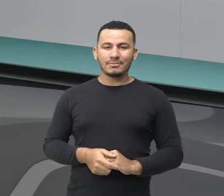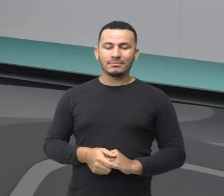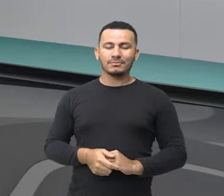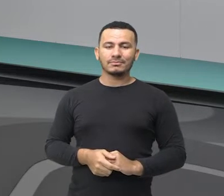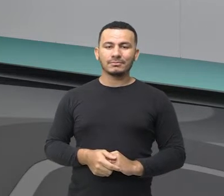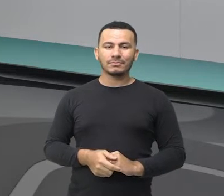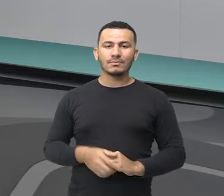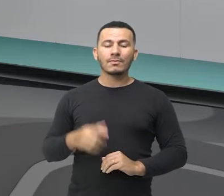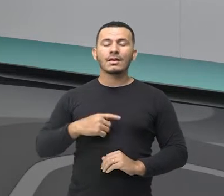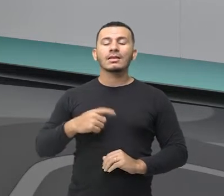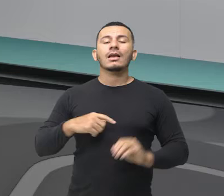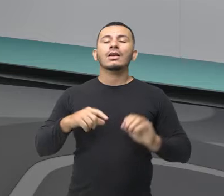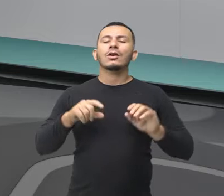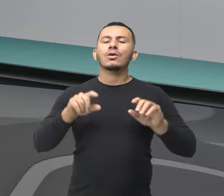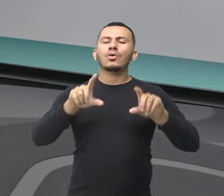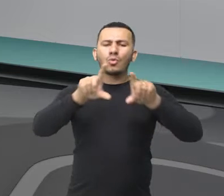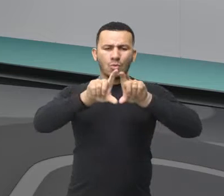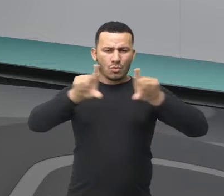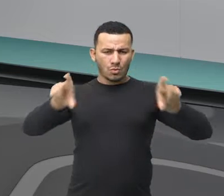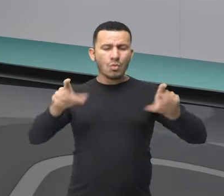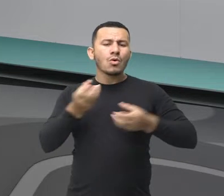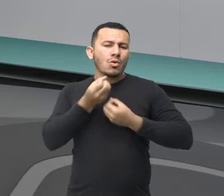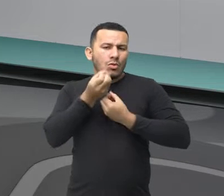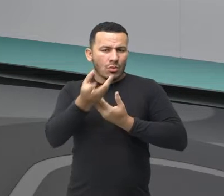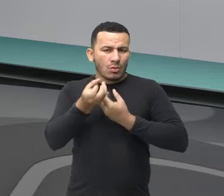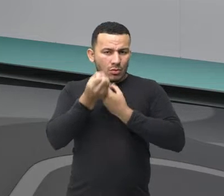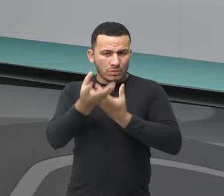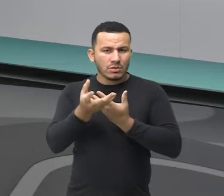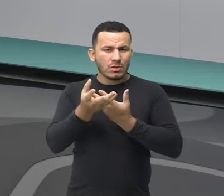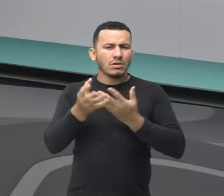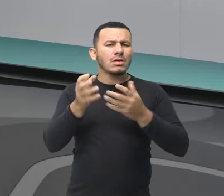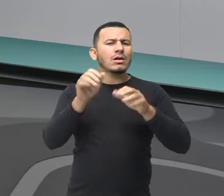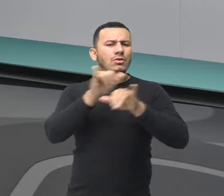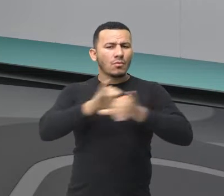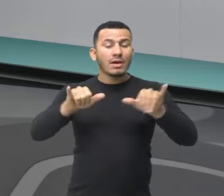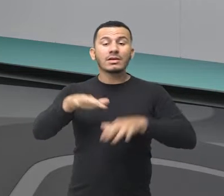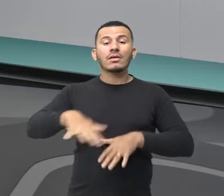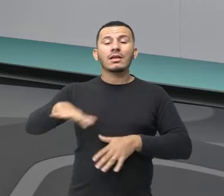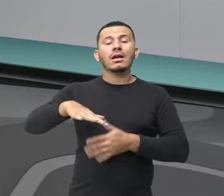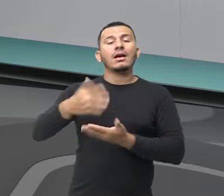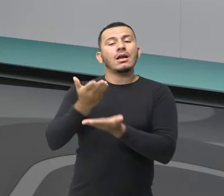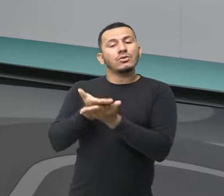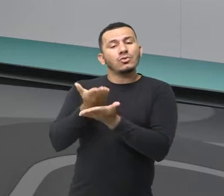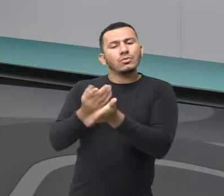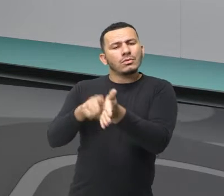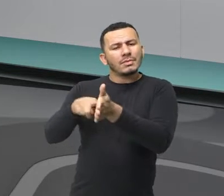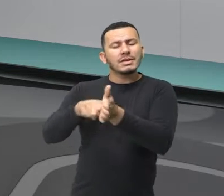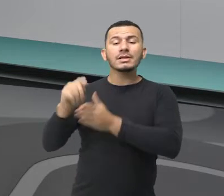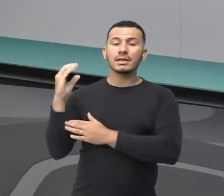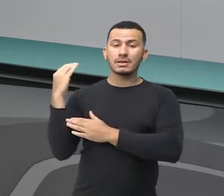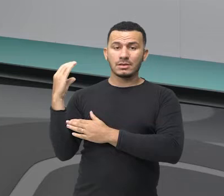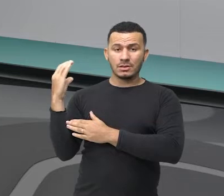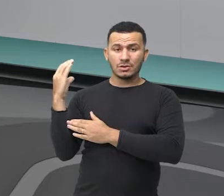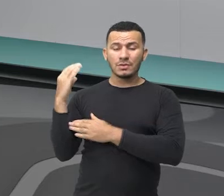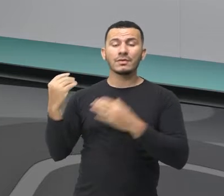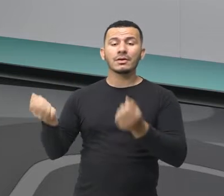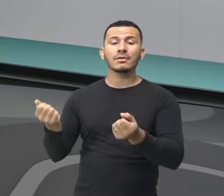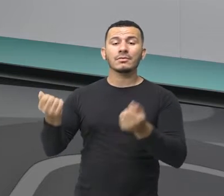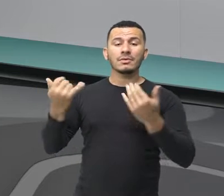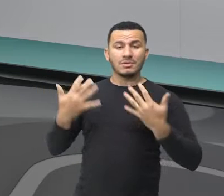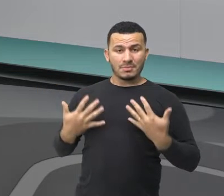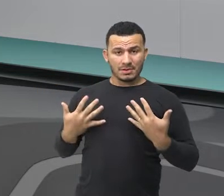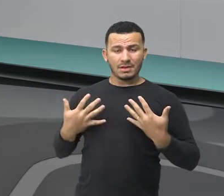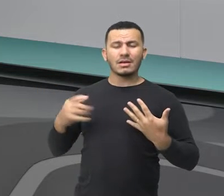aqui um texto, uma notícia, ou melhor, uma notícia de divulgação científica que vai noticiar